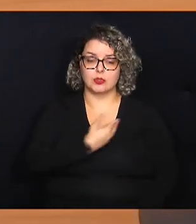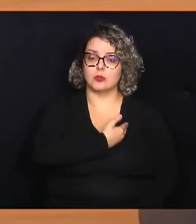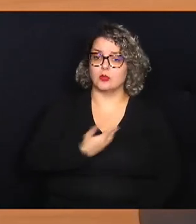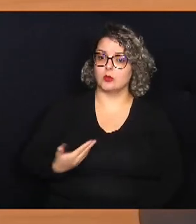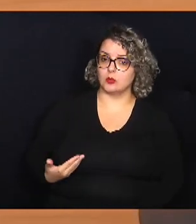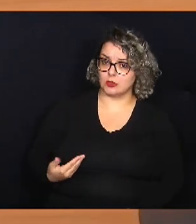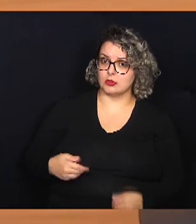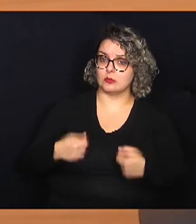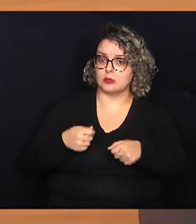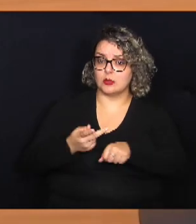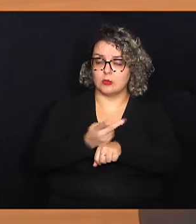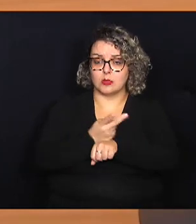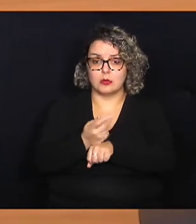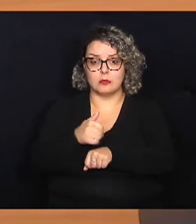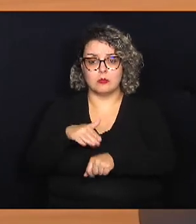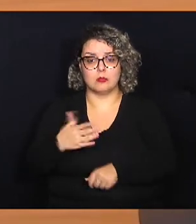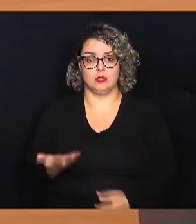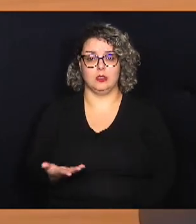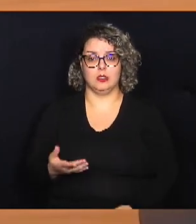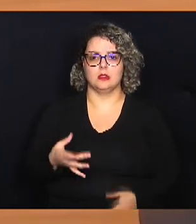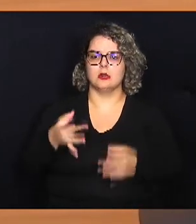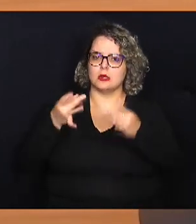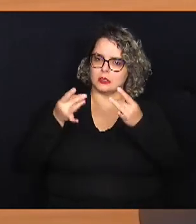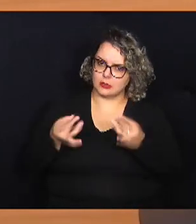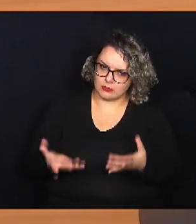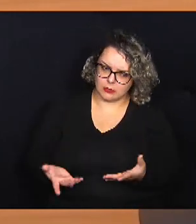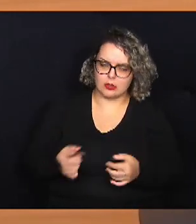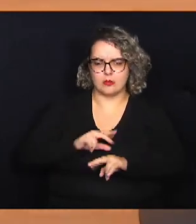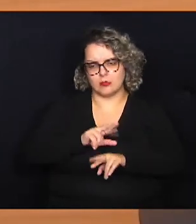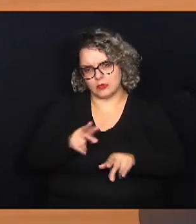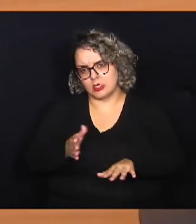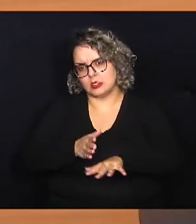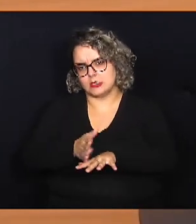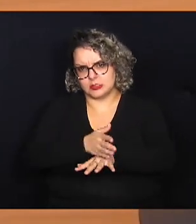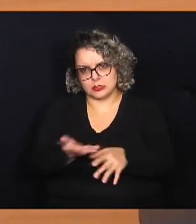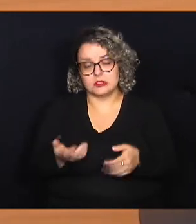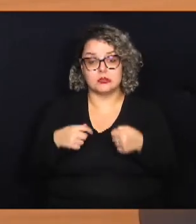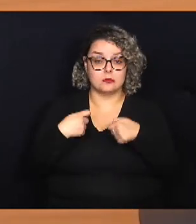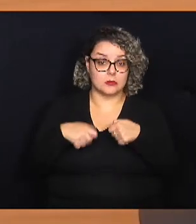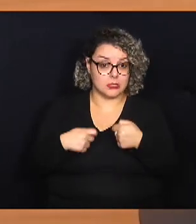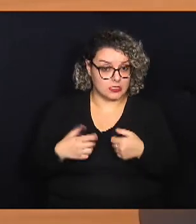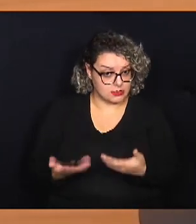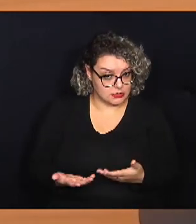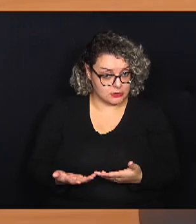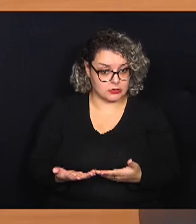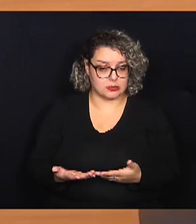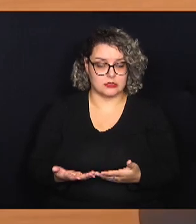que buscar cada vez mais ser mais criterioso com relação a vários segmentos que necessitam, né,